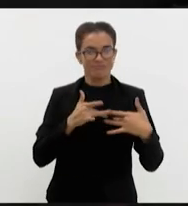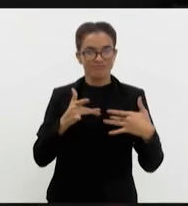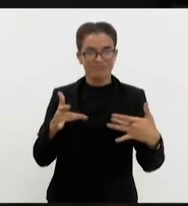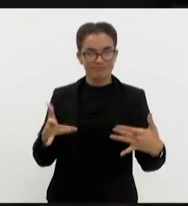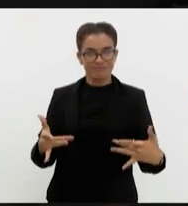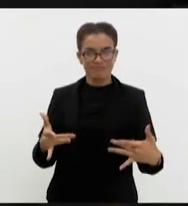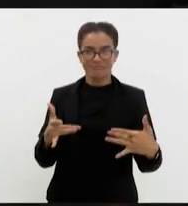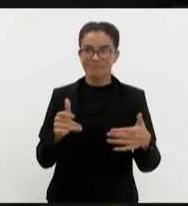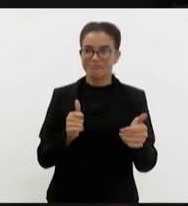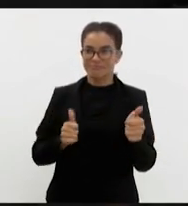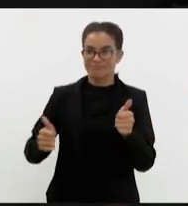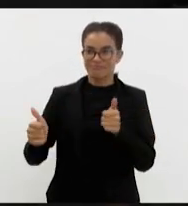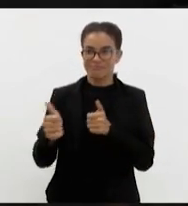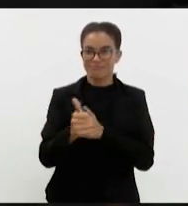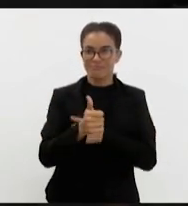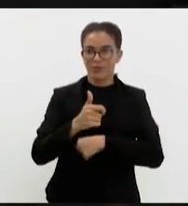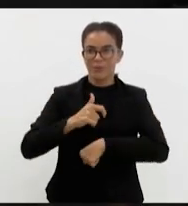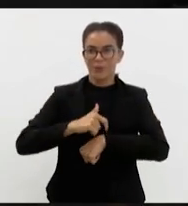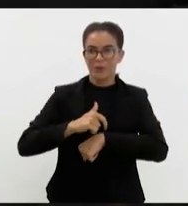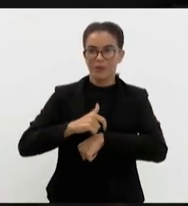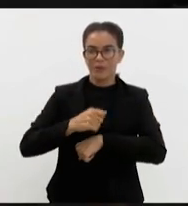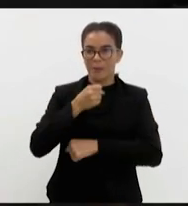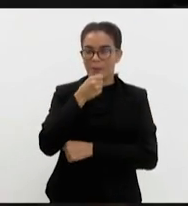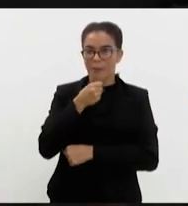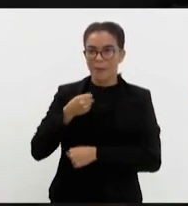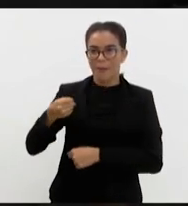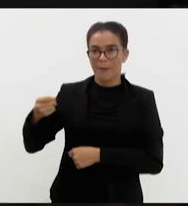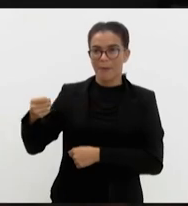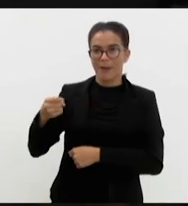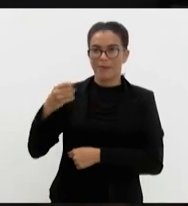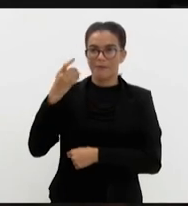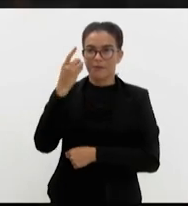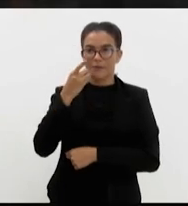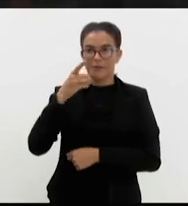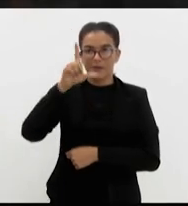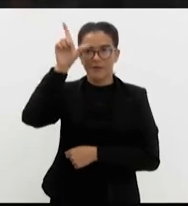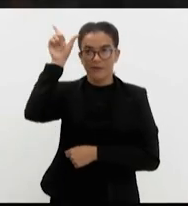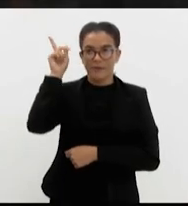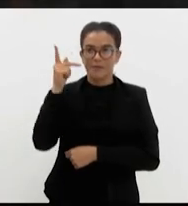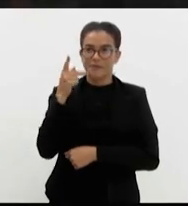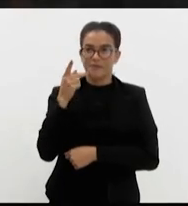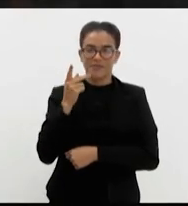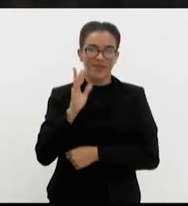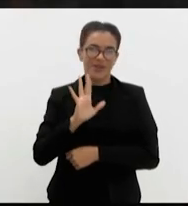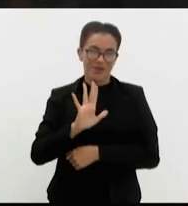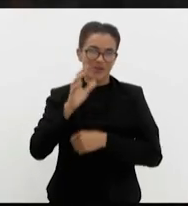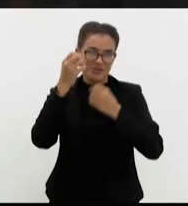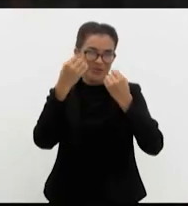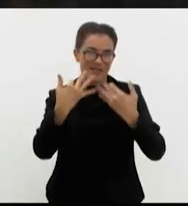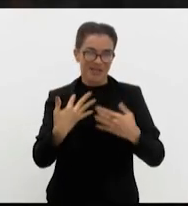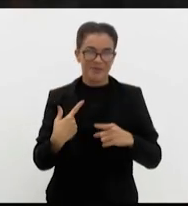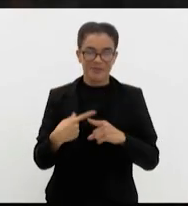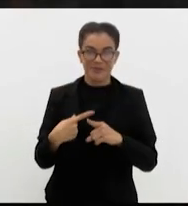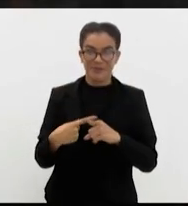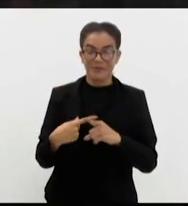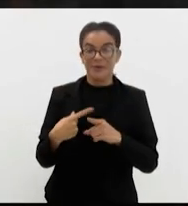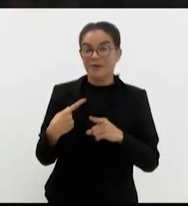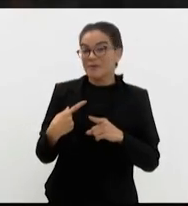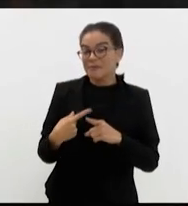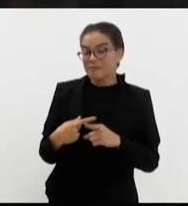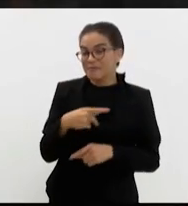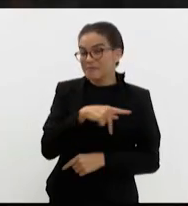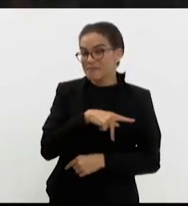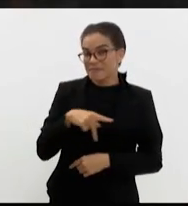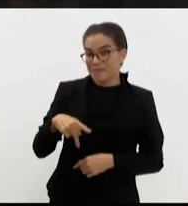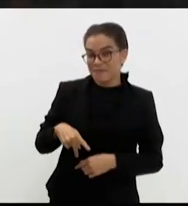Serginho cedeu nesse momento a palavra Deputado luí Paulo eu já vou explicar por senhor presidente